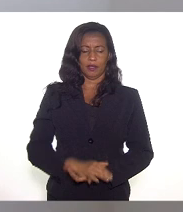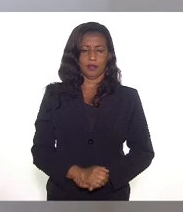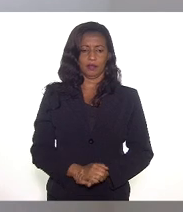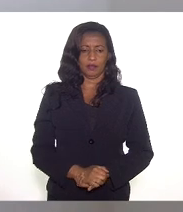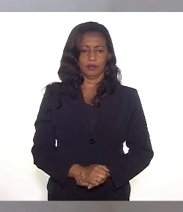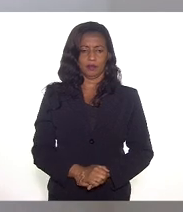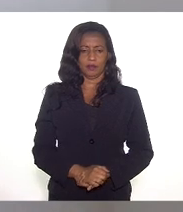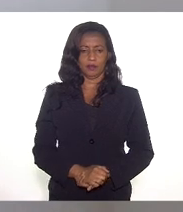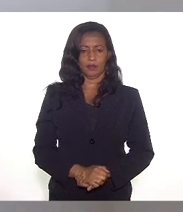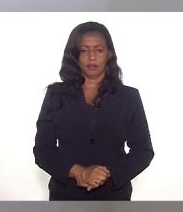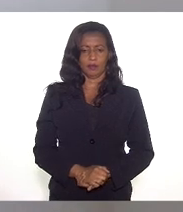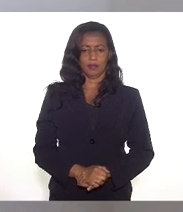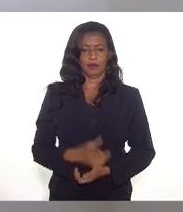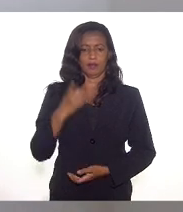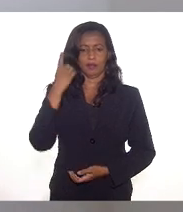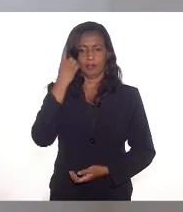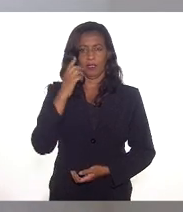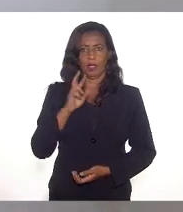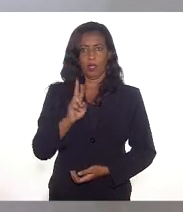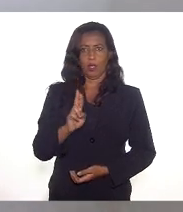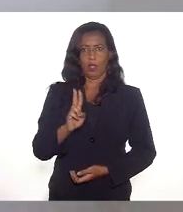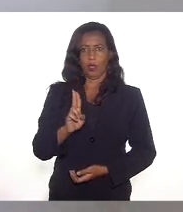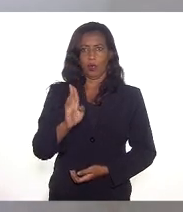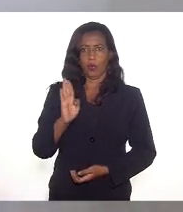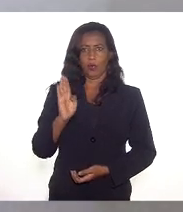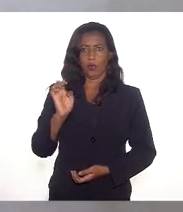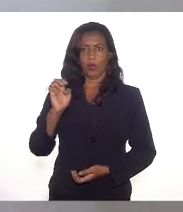Deputada Zeidan, deputado Rubens Bontempo.